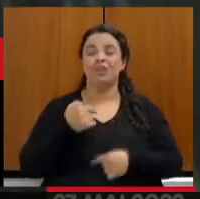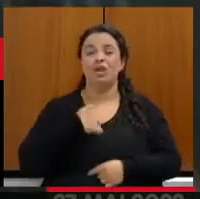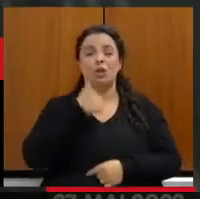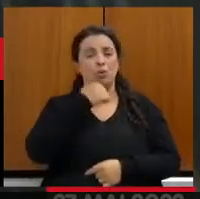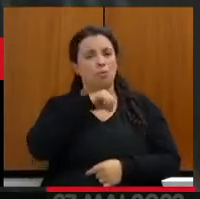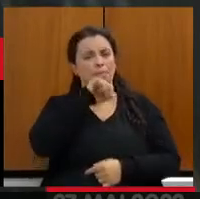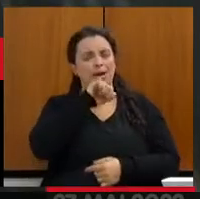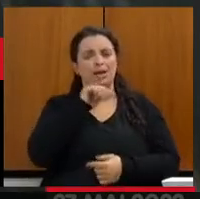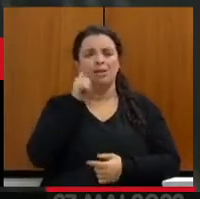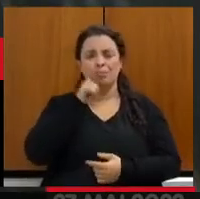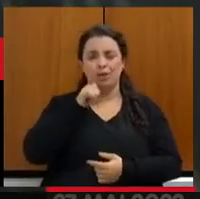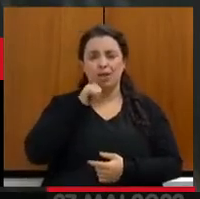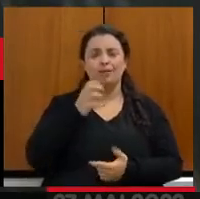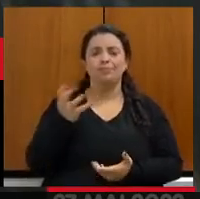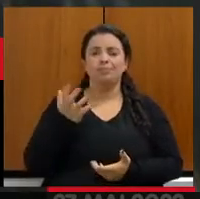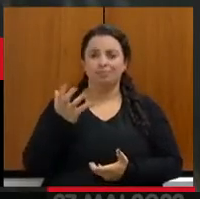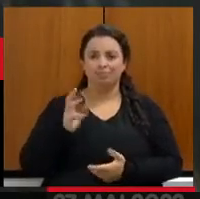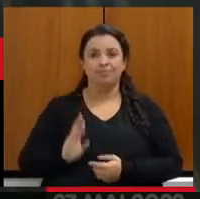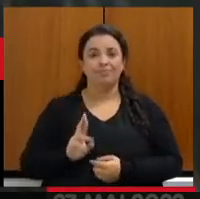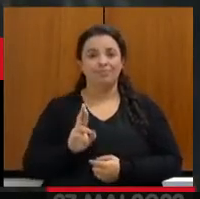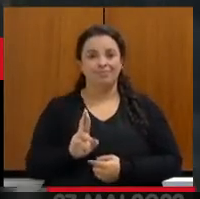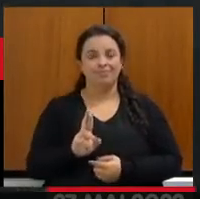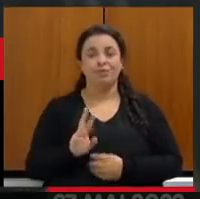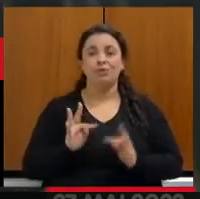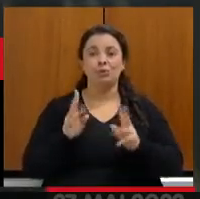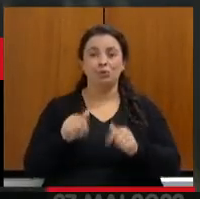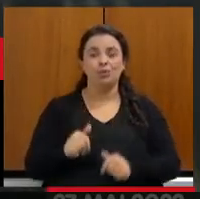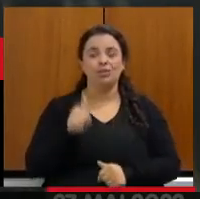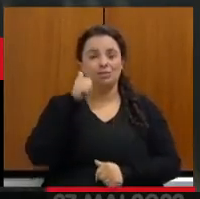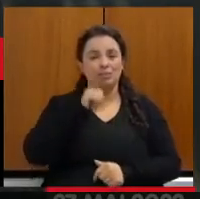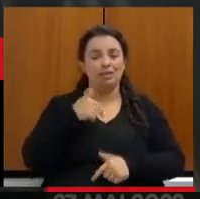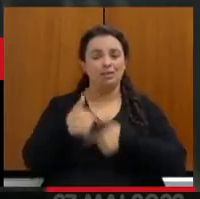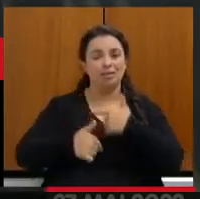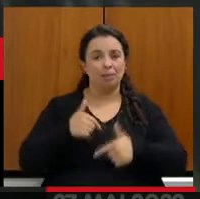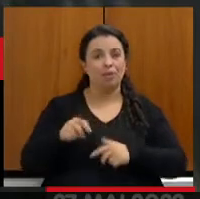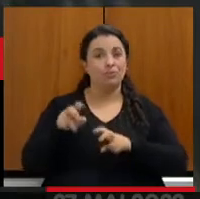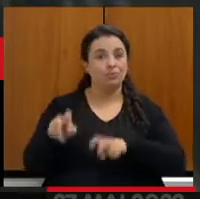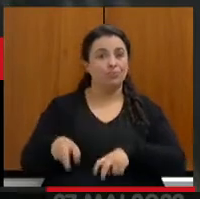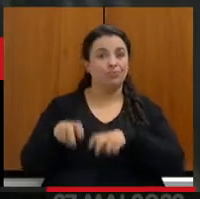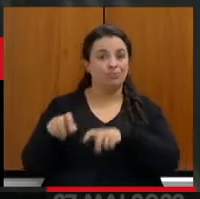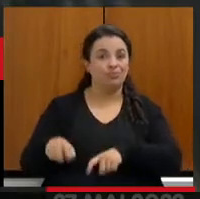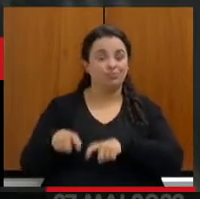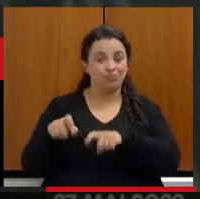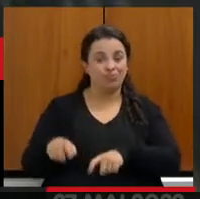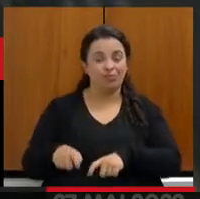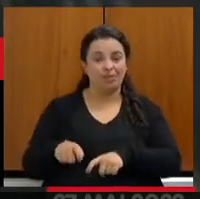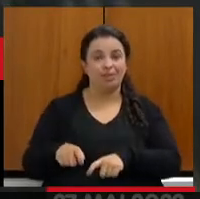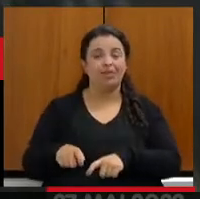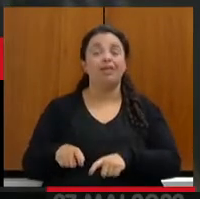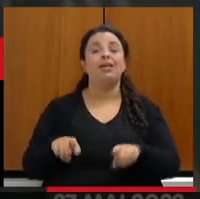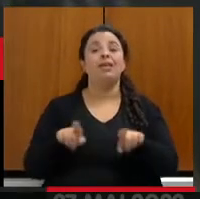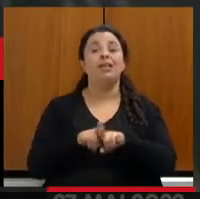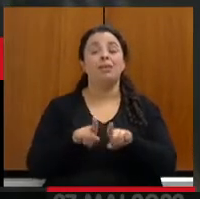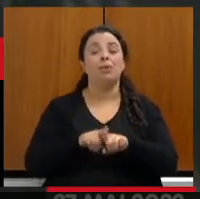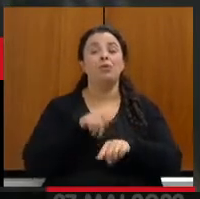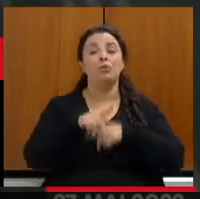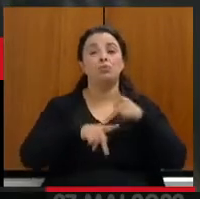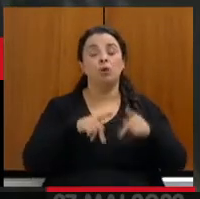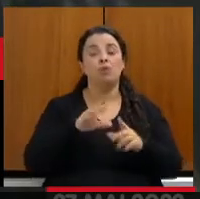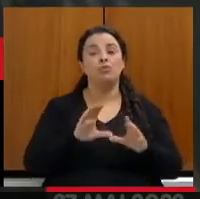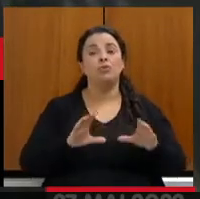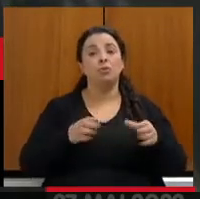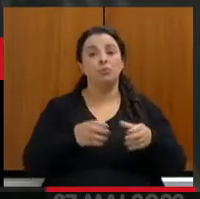mãe mulher quero aqui em nome das companheiras trabalhadoras rurais em especial e todos os povos e comunidades tradicionais